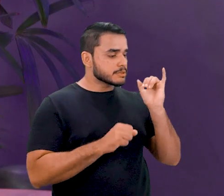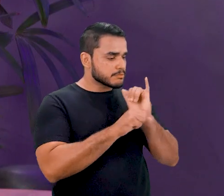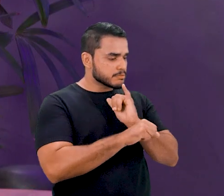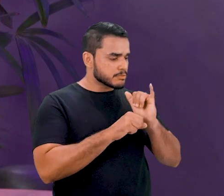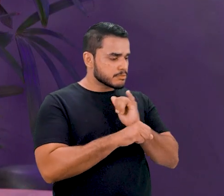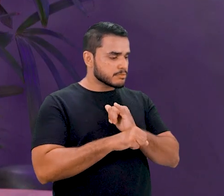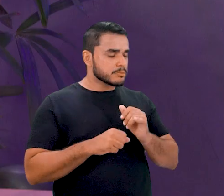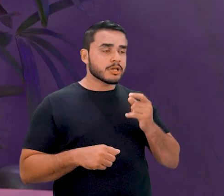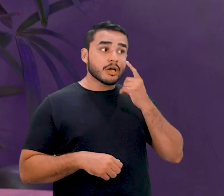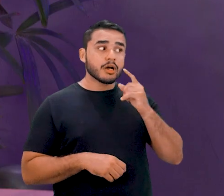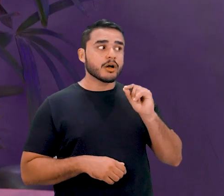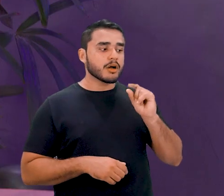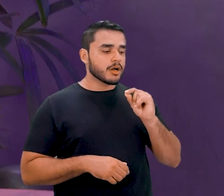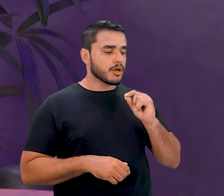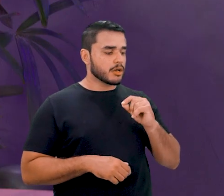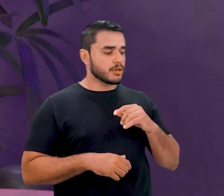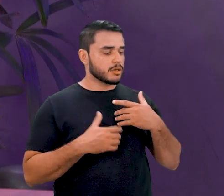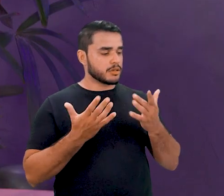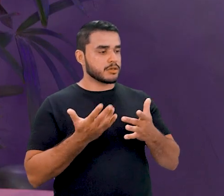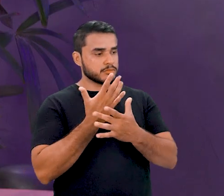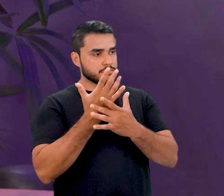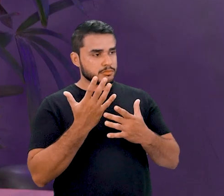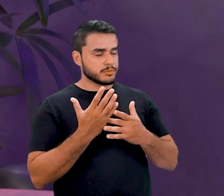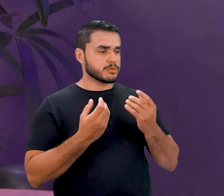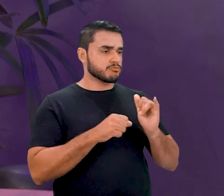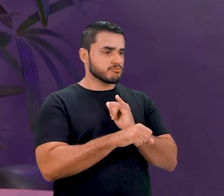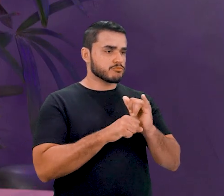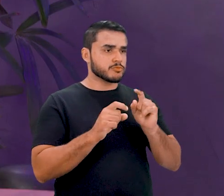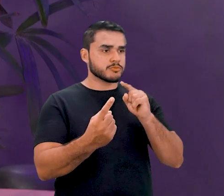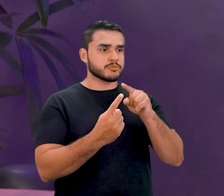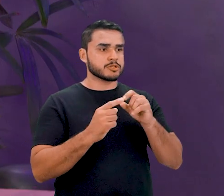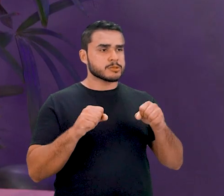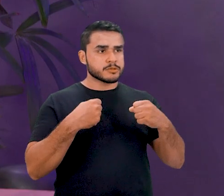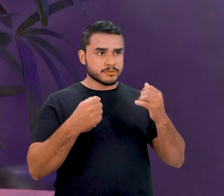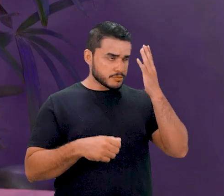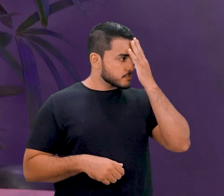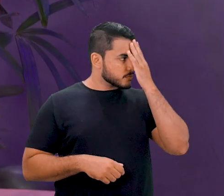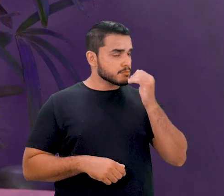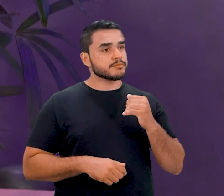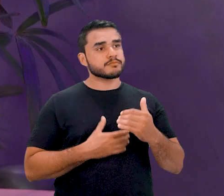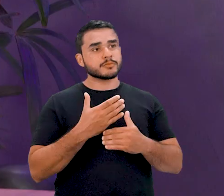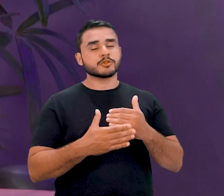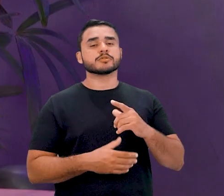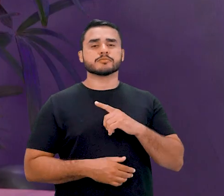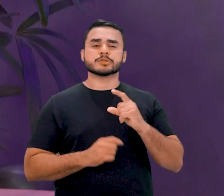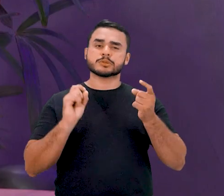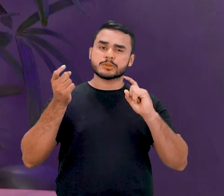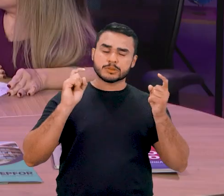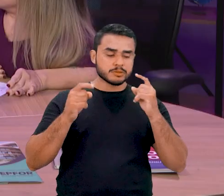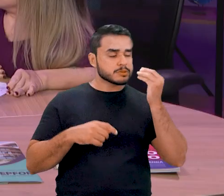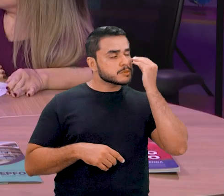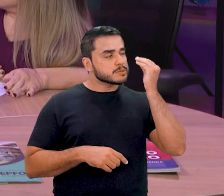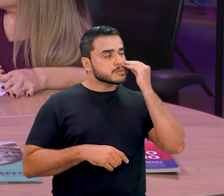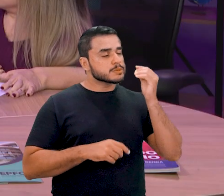demais secretarias que também cuidam da pessoa com deficiência, dessa política dentro da sua temática. Então, a gente tem uma discussão, tem